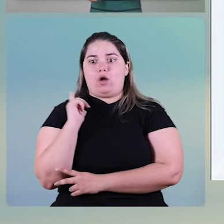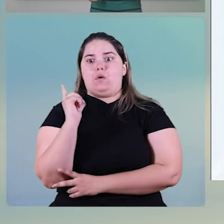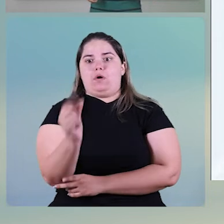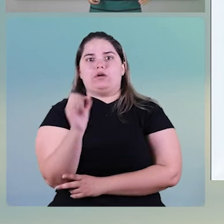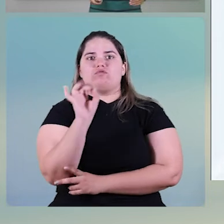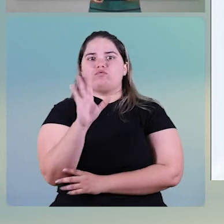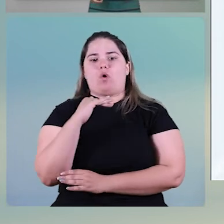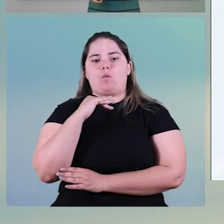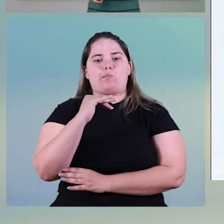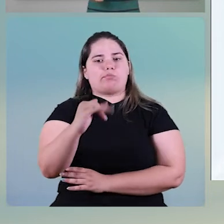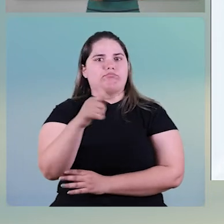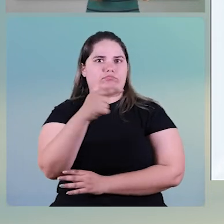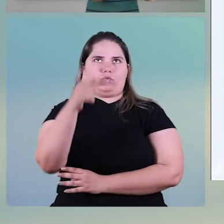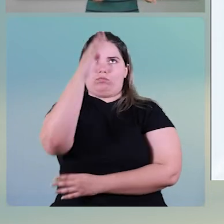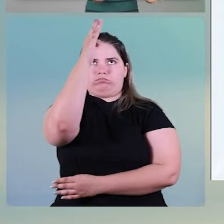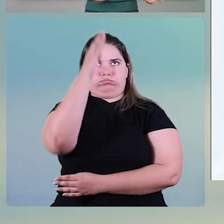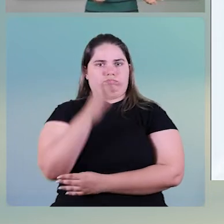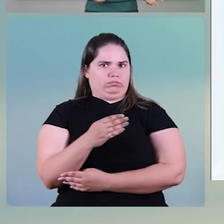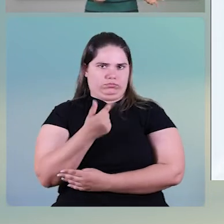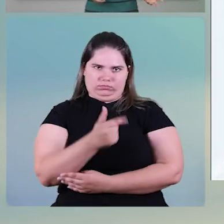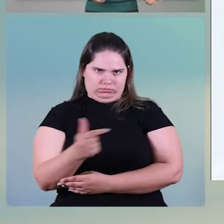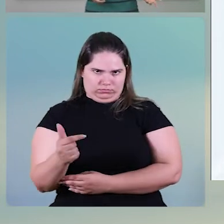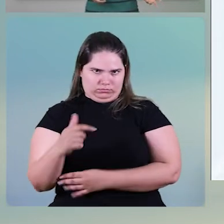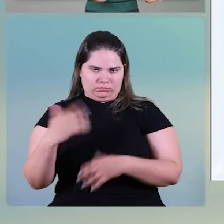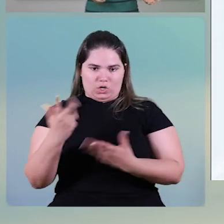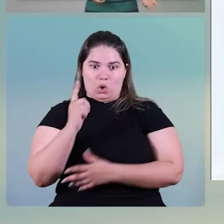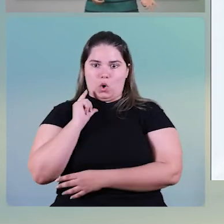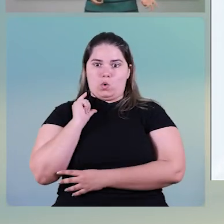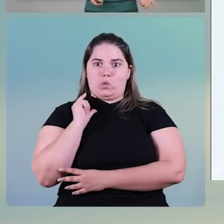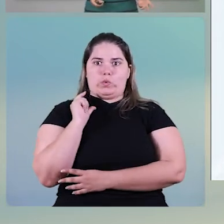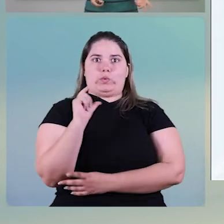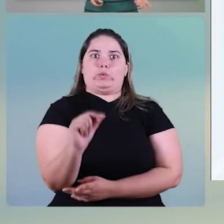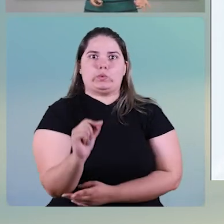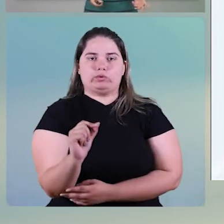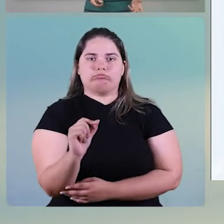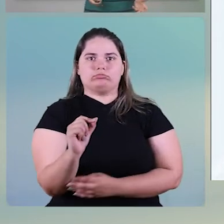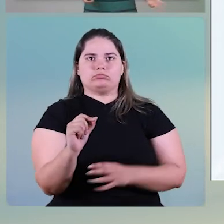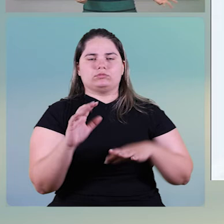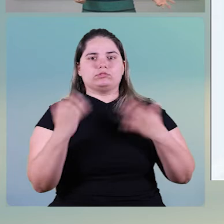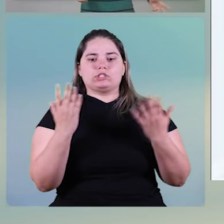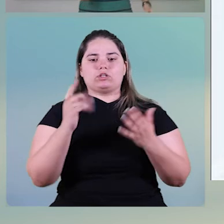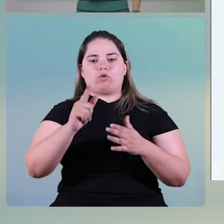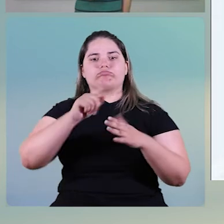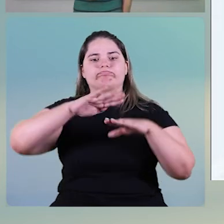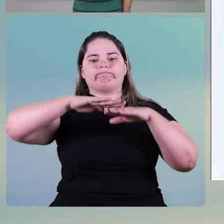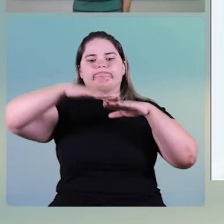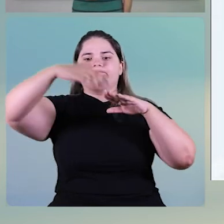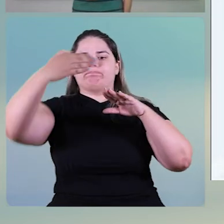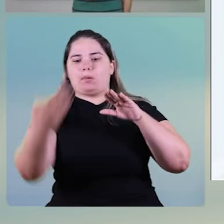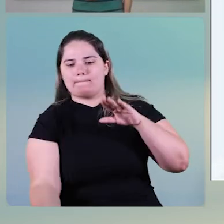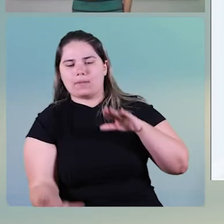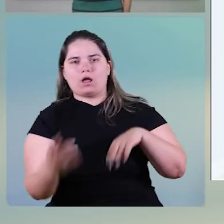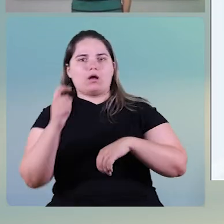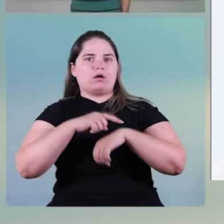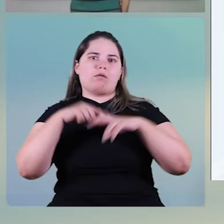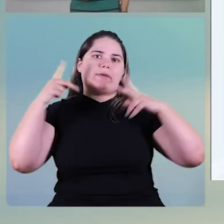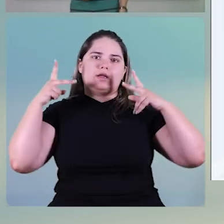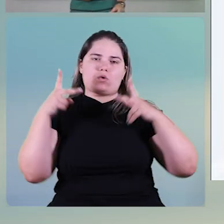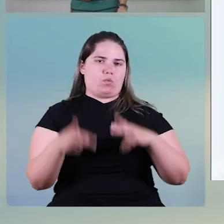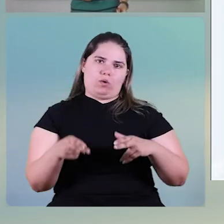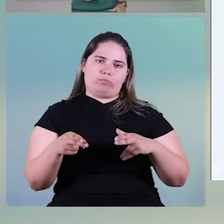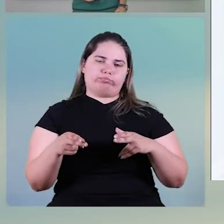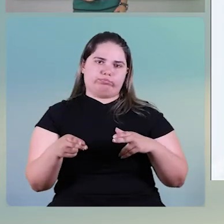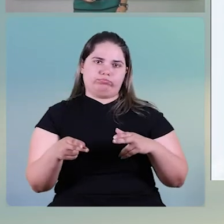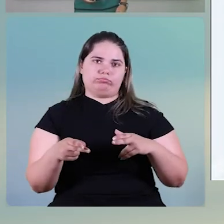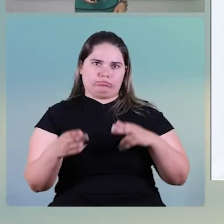repouso. E a massa não interfere no valor da aceleração de queda, então elas vão cair no mesmo instante, né? Observa-se,